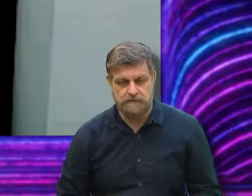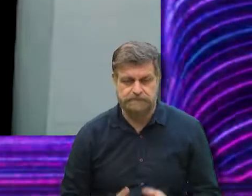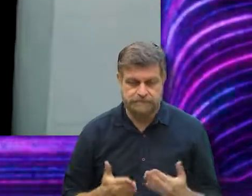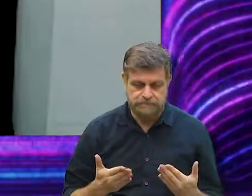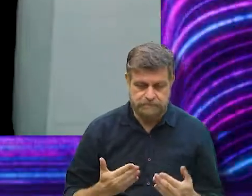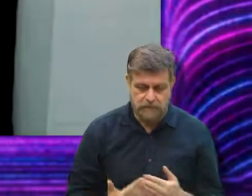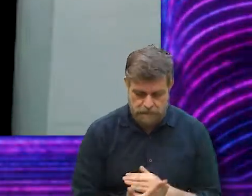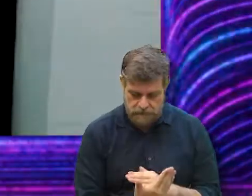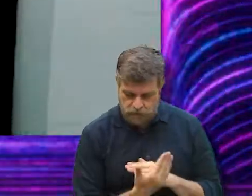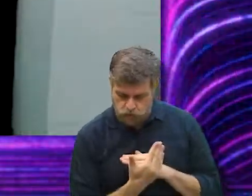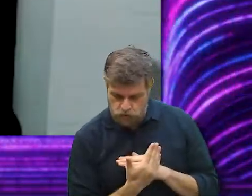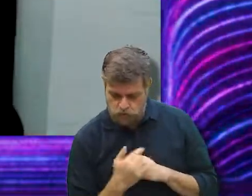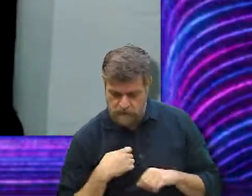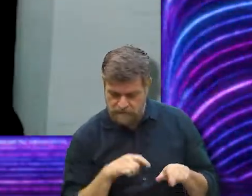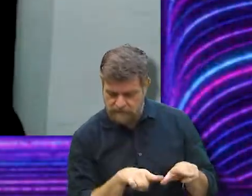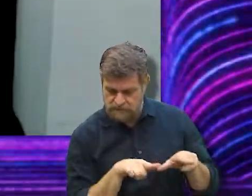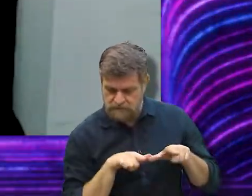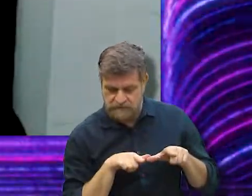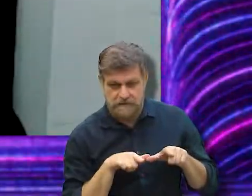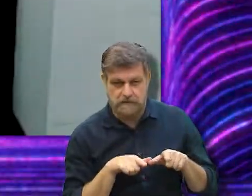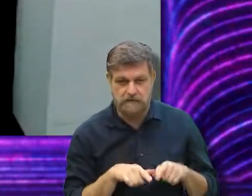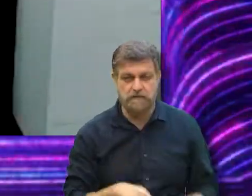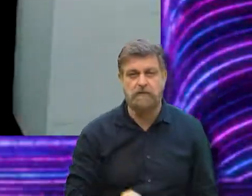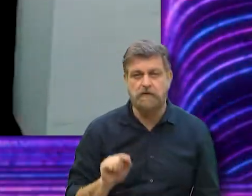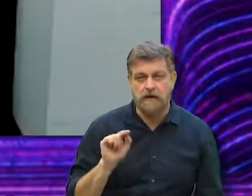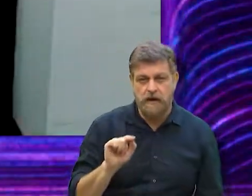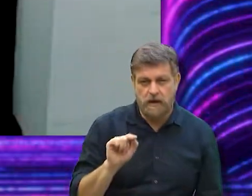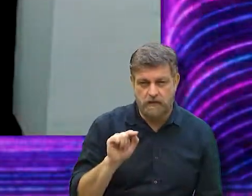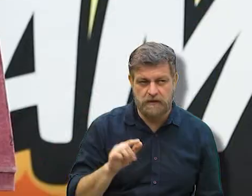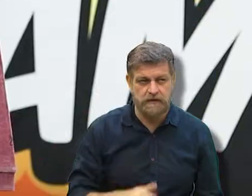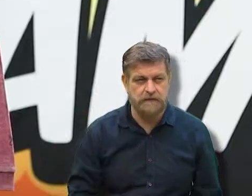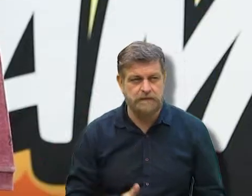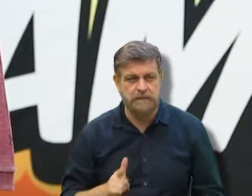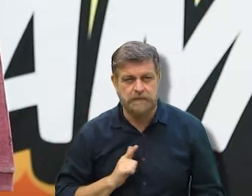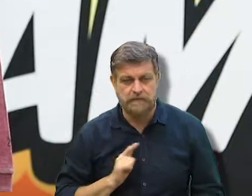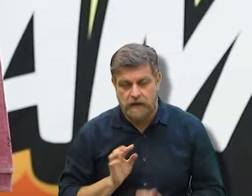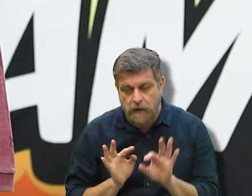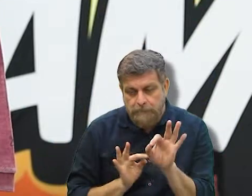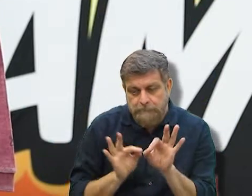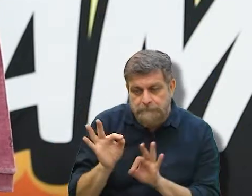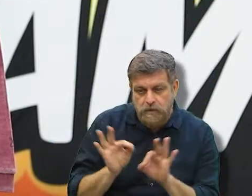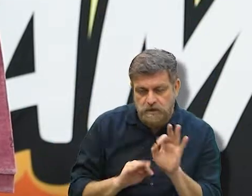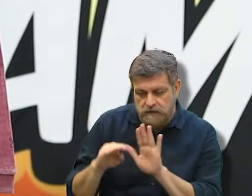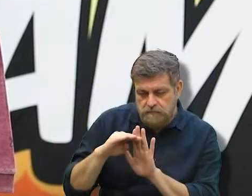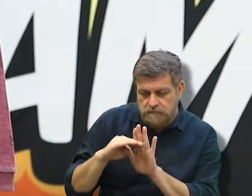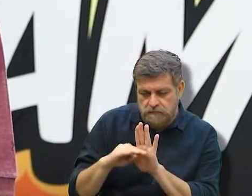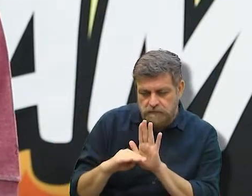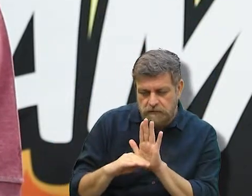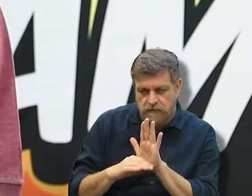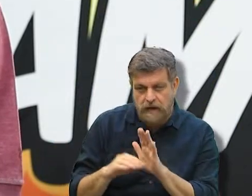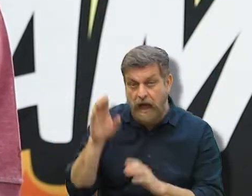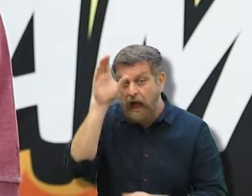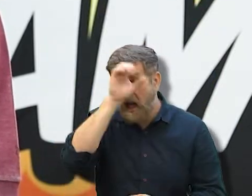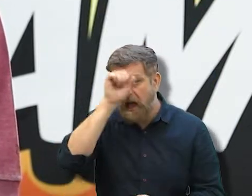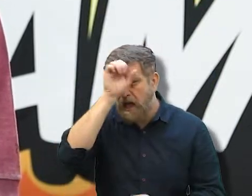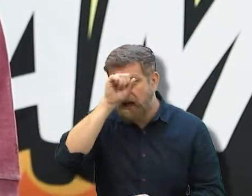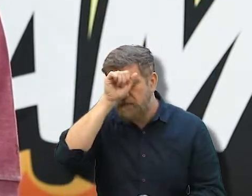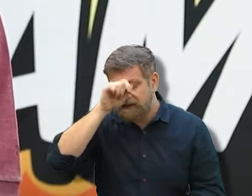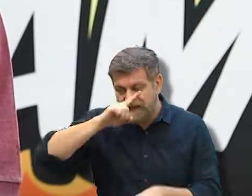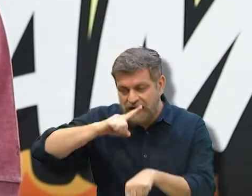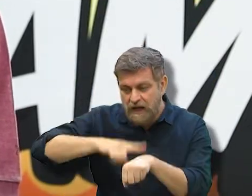padrão, os mais populares, vamos dizer assim. Aí eu quero saber, né, a sua formação